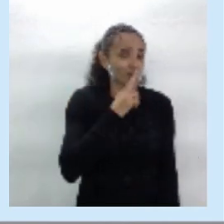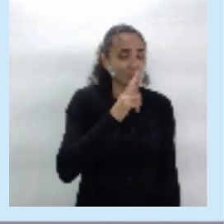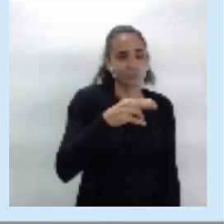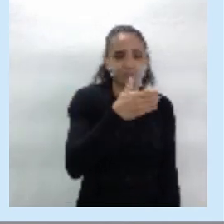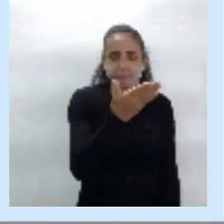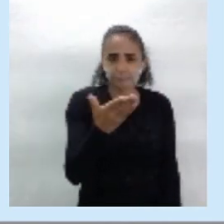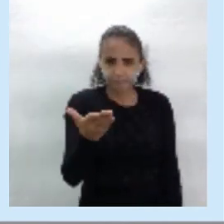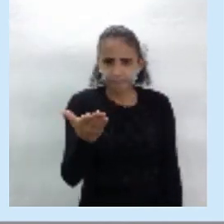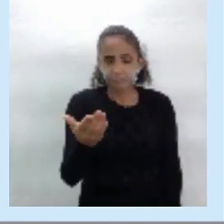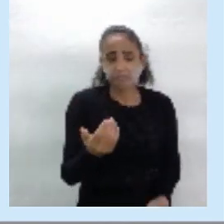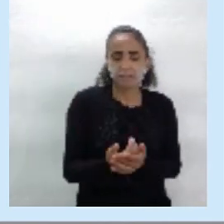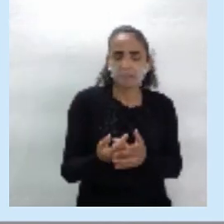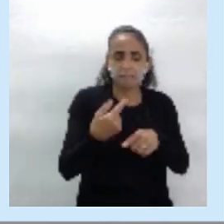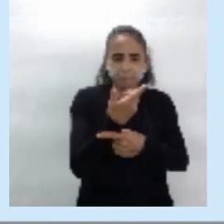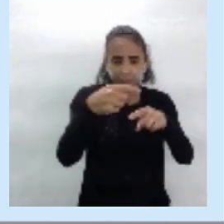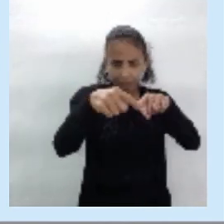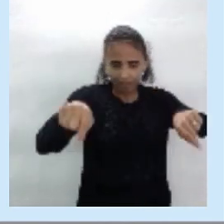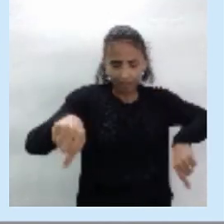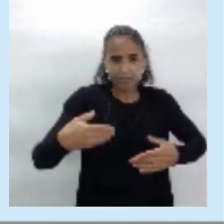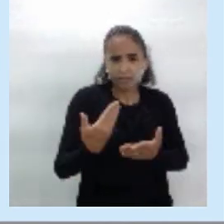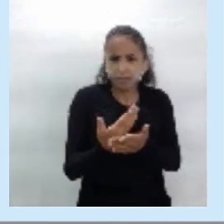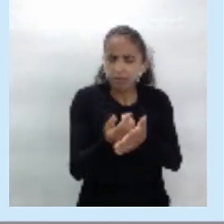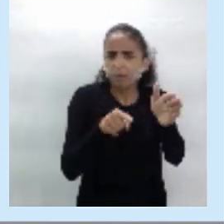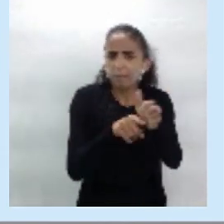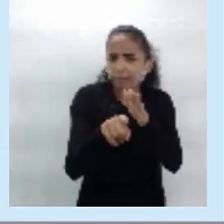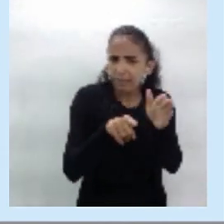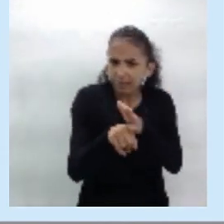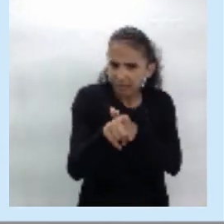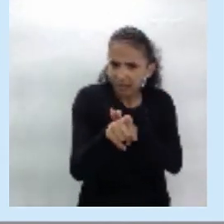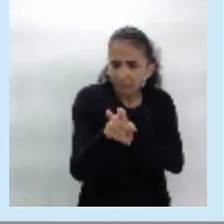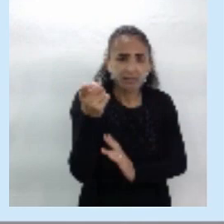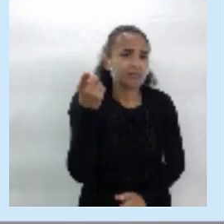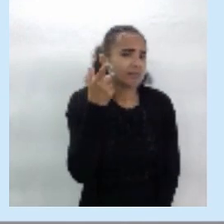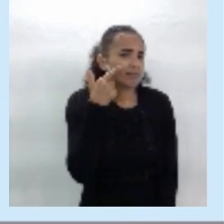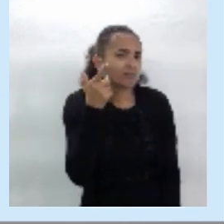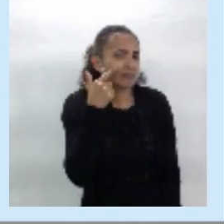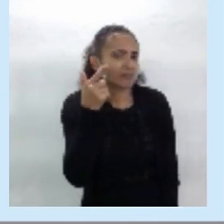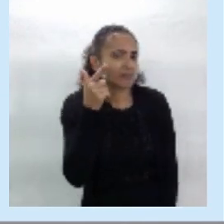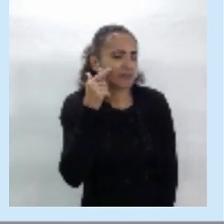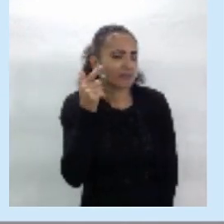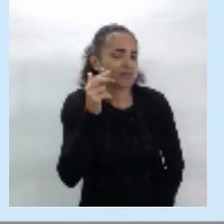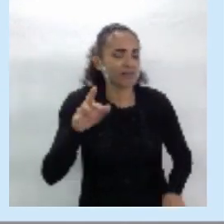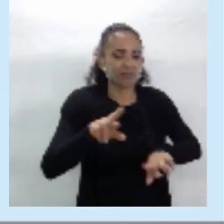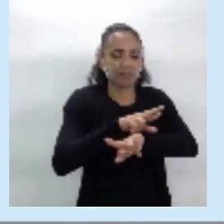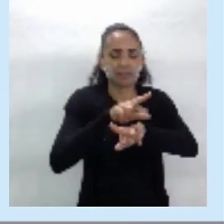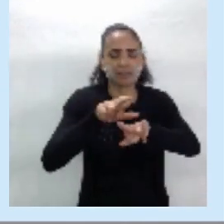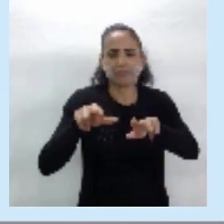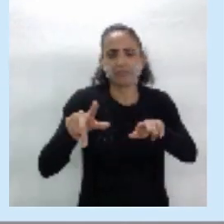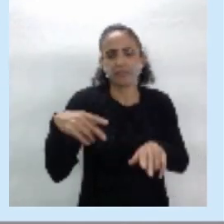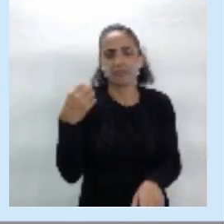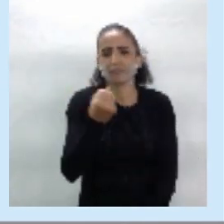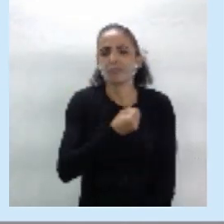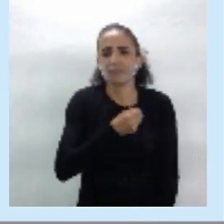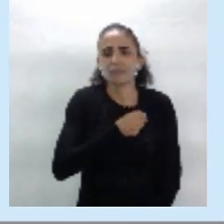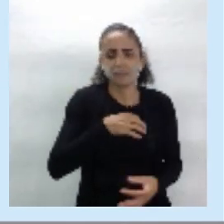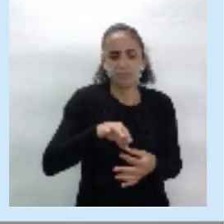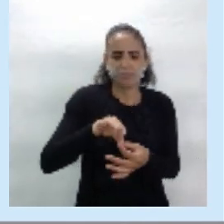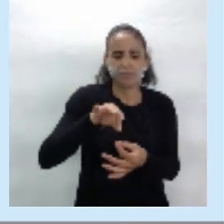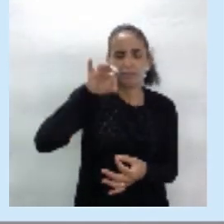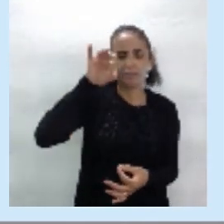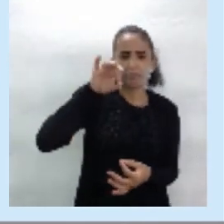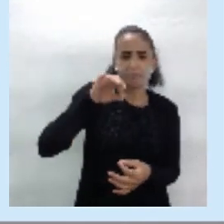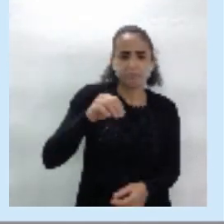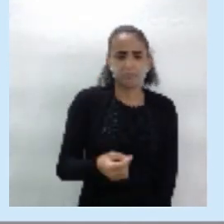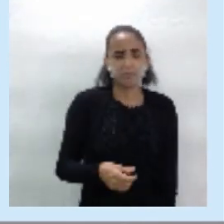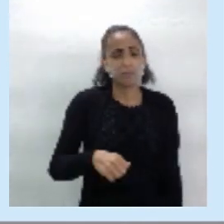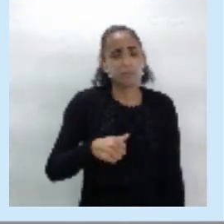Se tivesse numa sala de aula, eu perguntasse para vocês, vocês iam ver que apareceria muito mais tamanho, tipo assim,